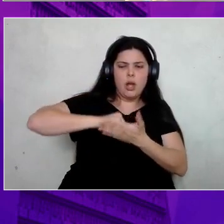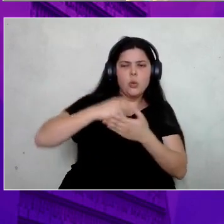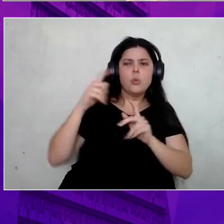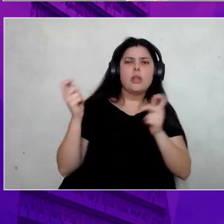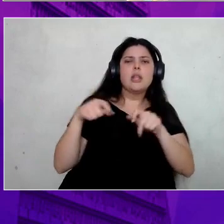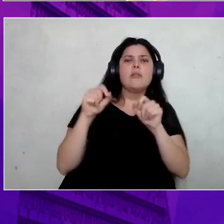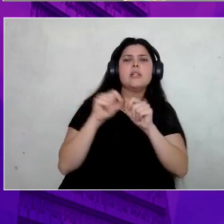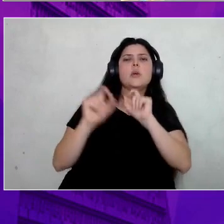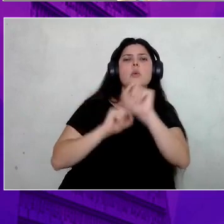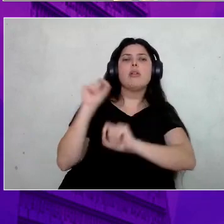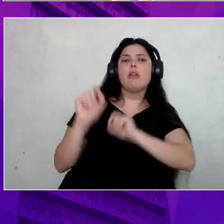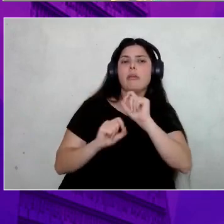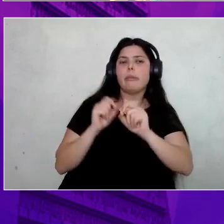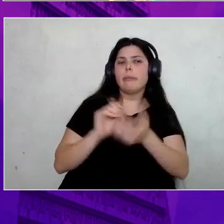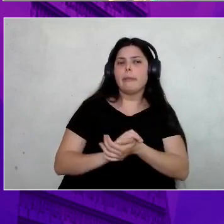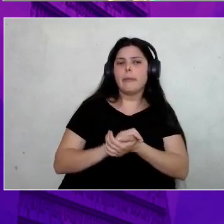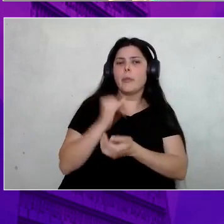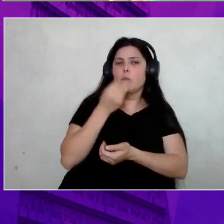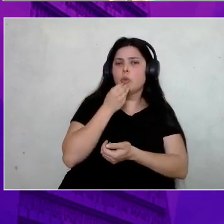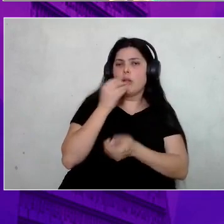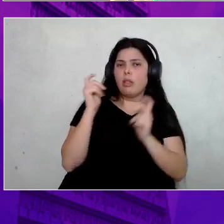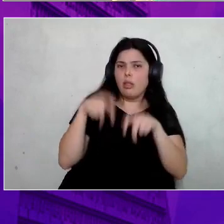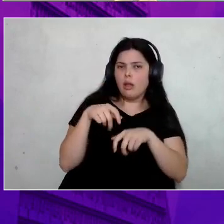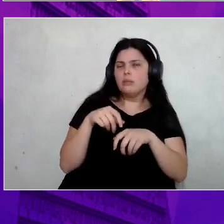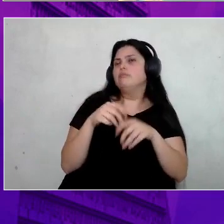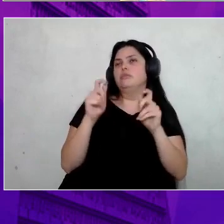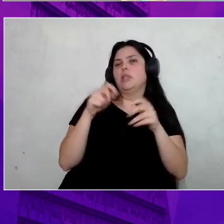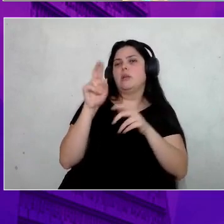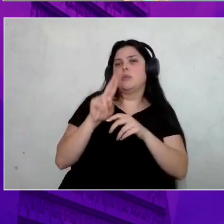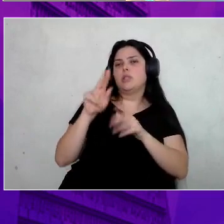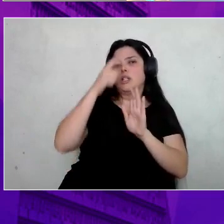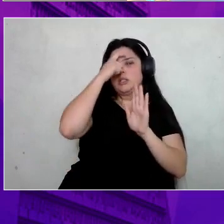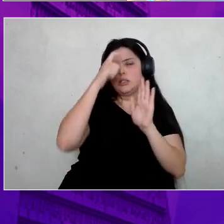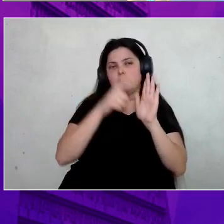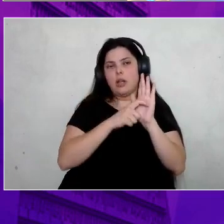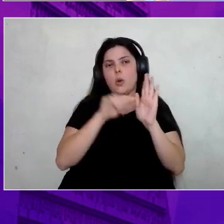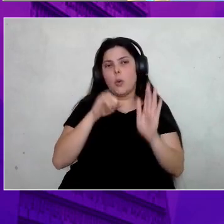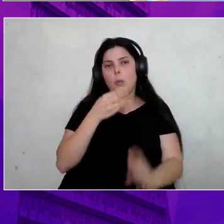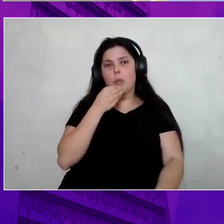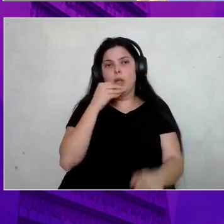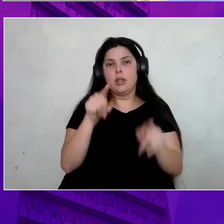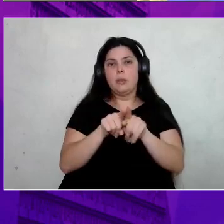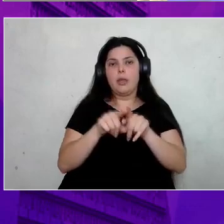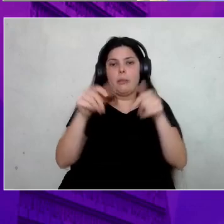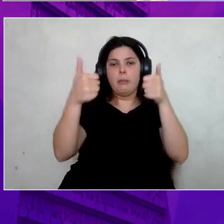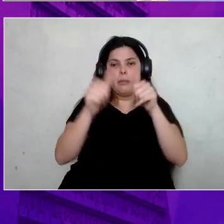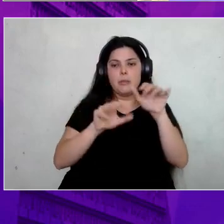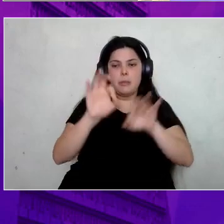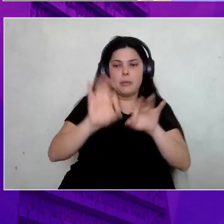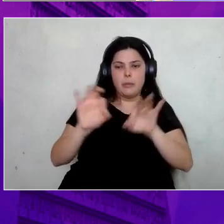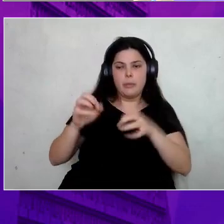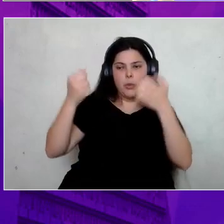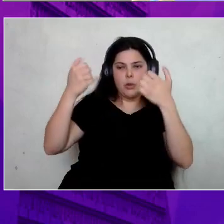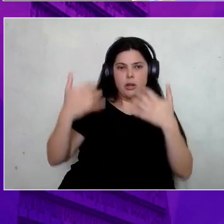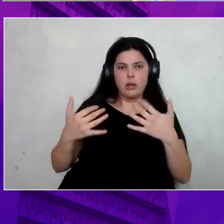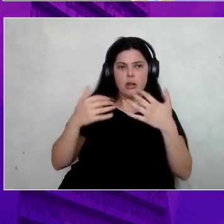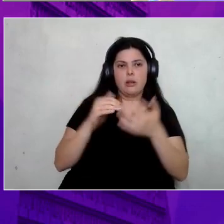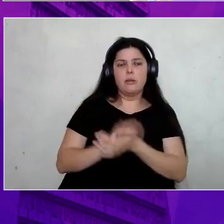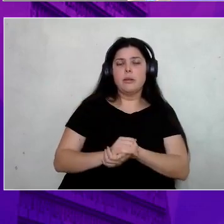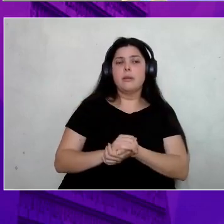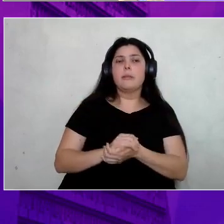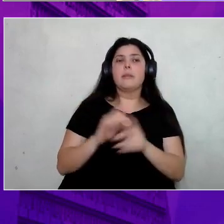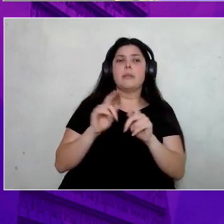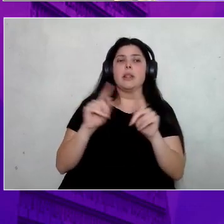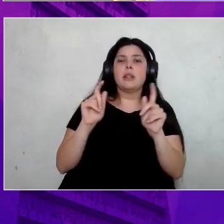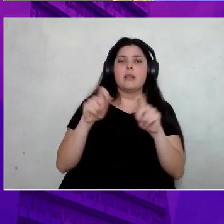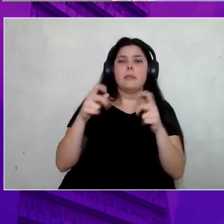Tem muita possibilidade de usar a GenAI e a gente tinha essas oportunidades mapeadas. Mas a gente conseguiu perceber que